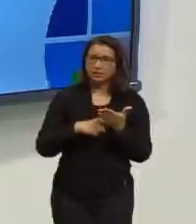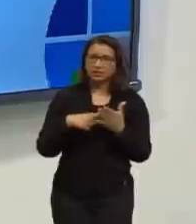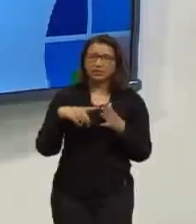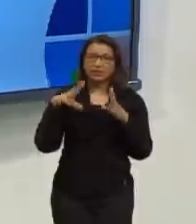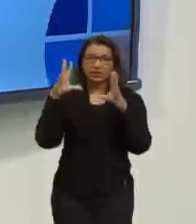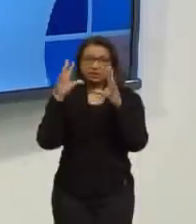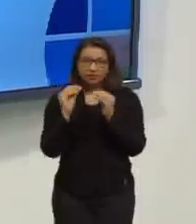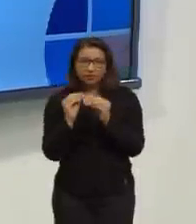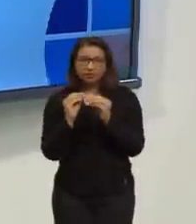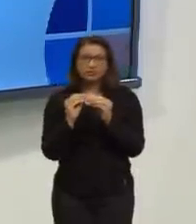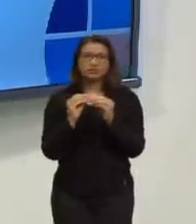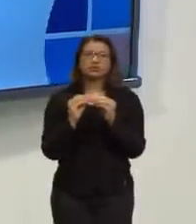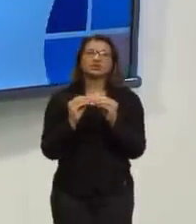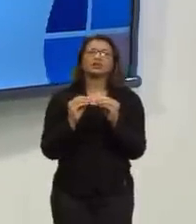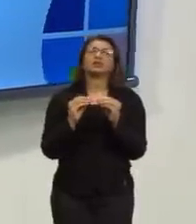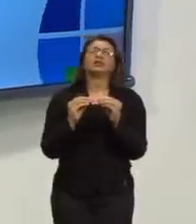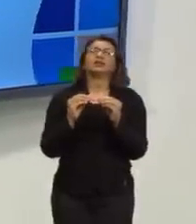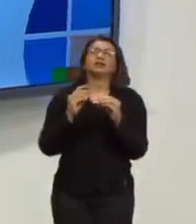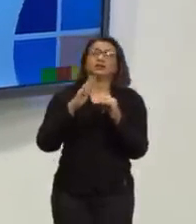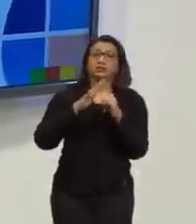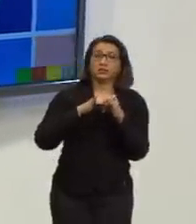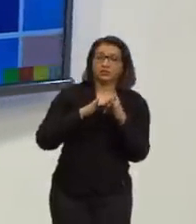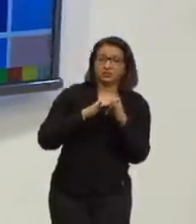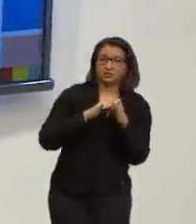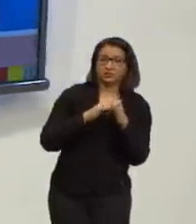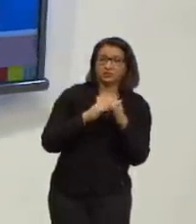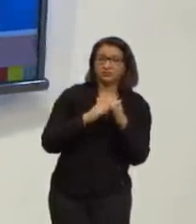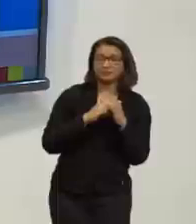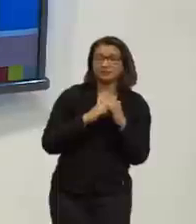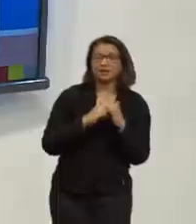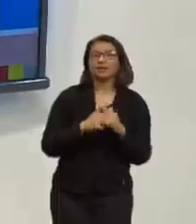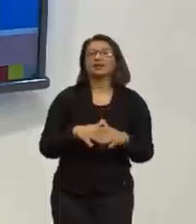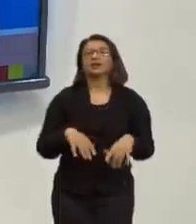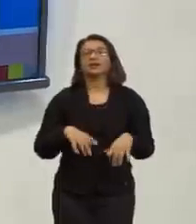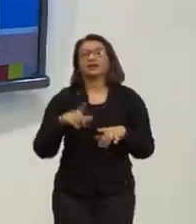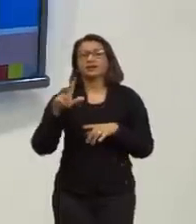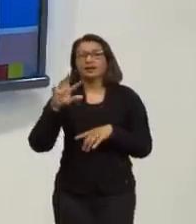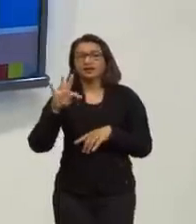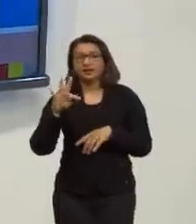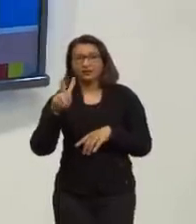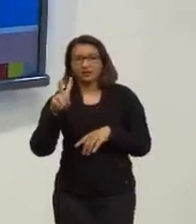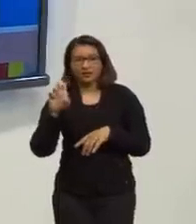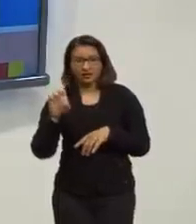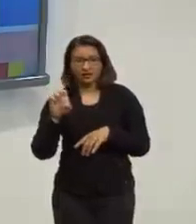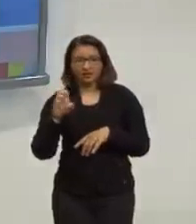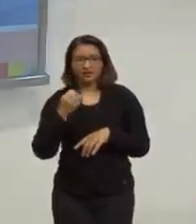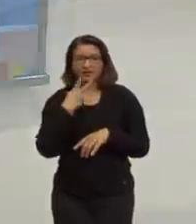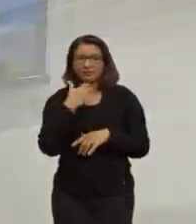ou no canal do YouTube a hora que vocês quiserem e puderem, tá bom? Fiquem bem.